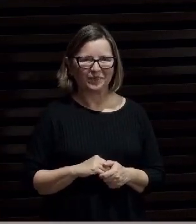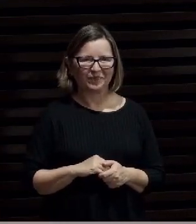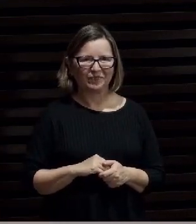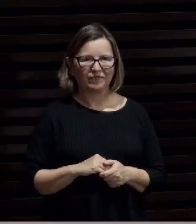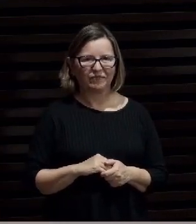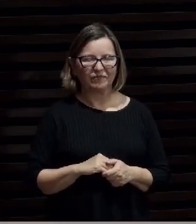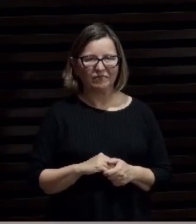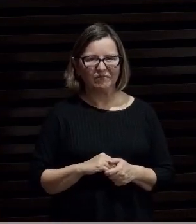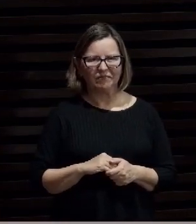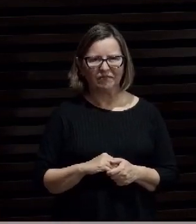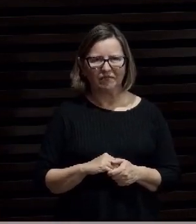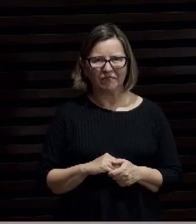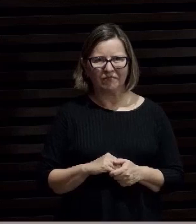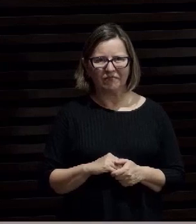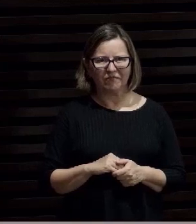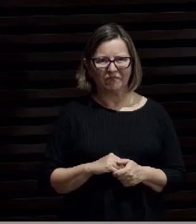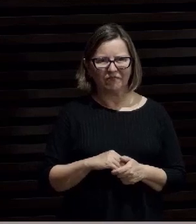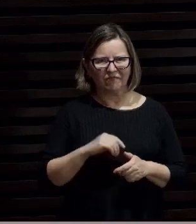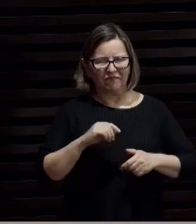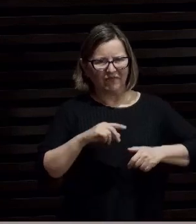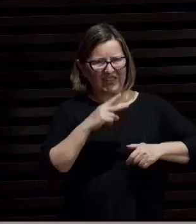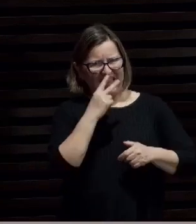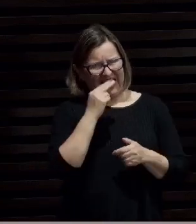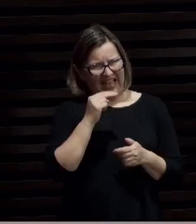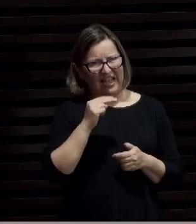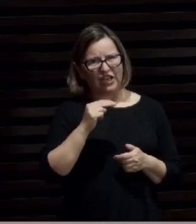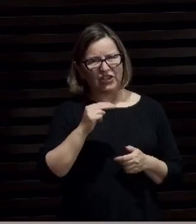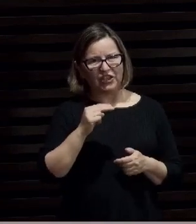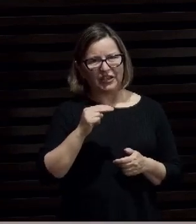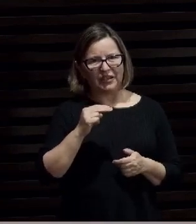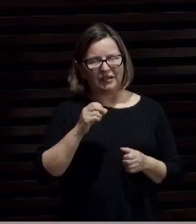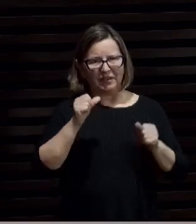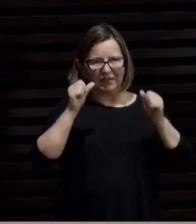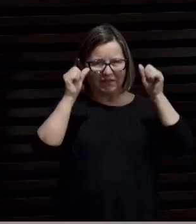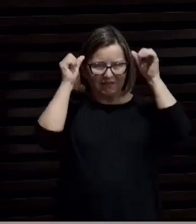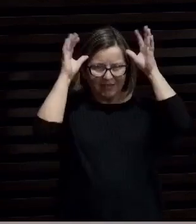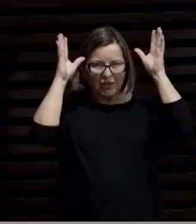Pode acaso o etíope mudar a sua pele ou o leopardo as suas manchas?